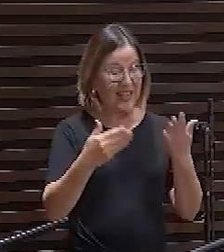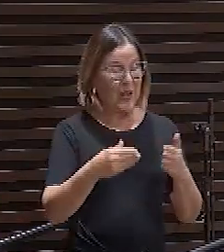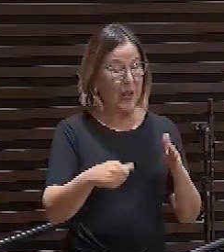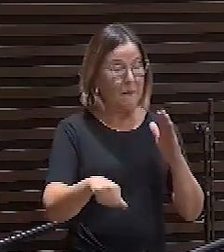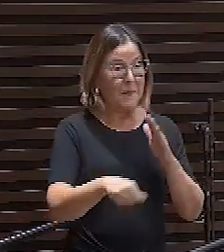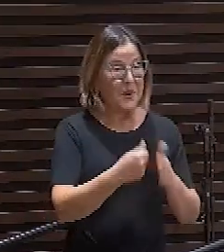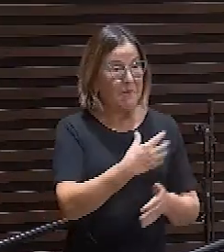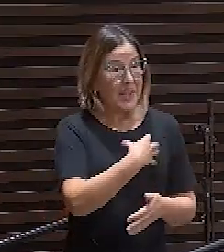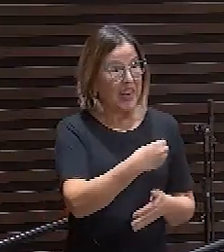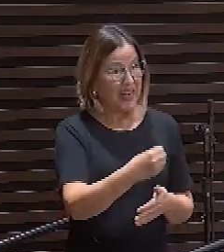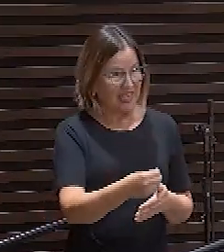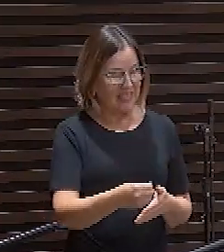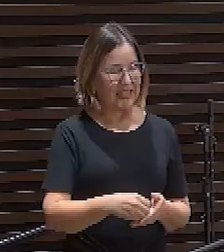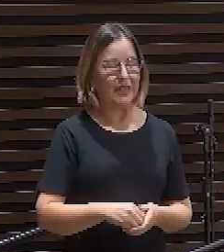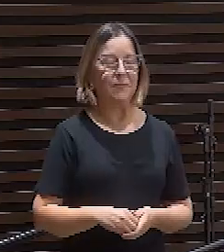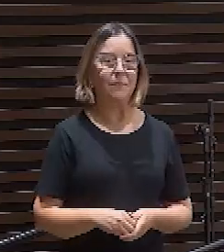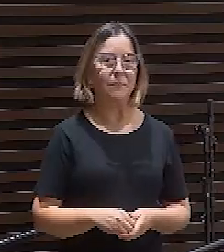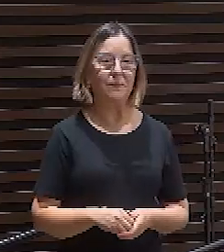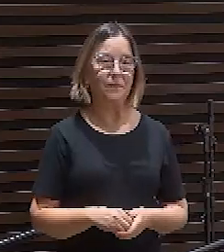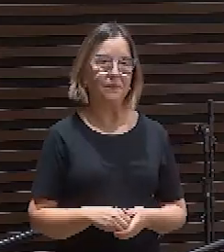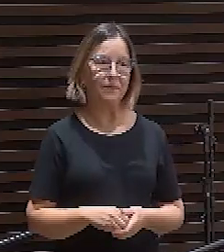que